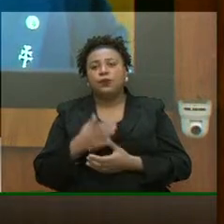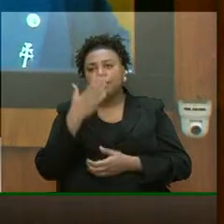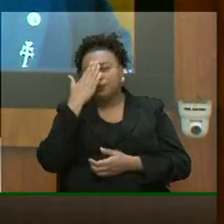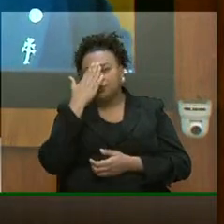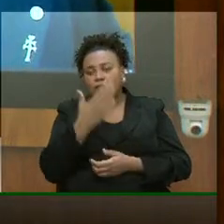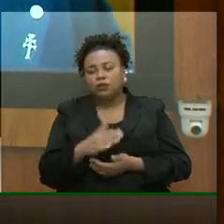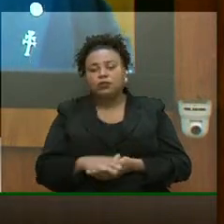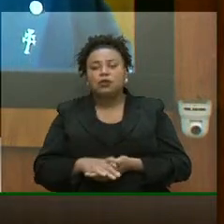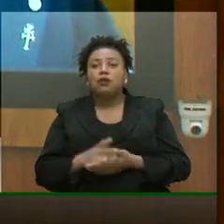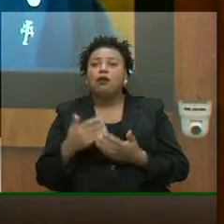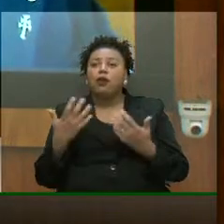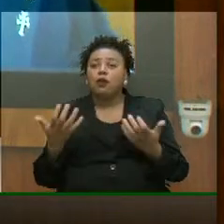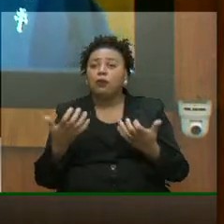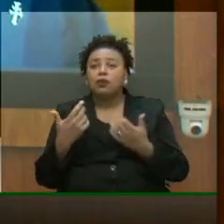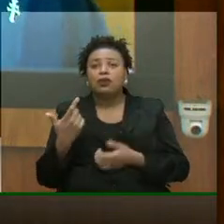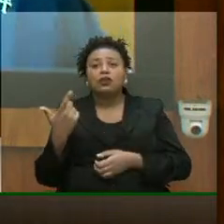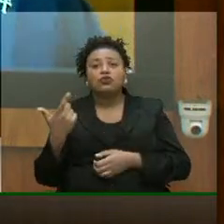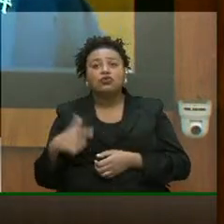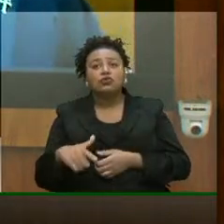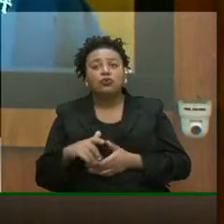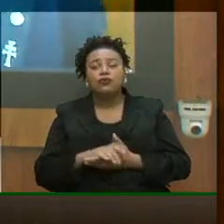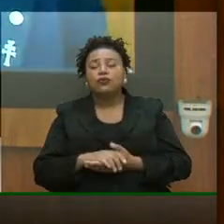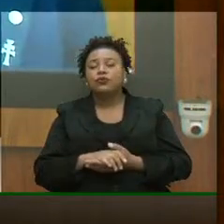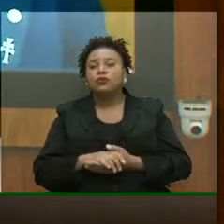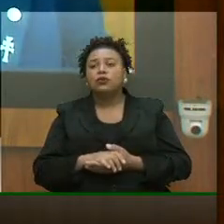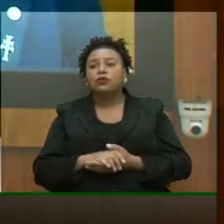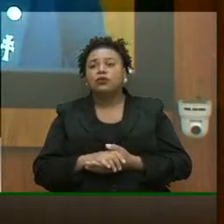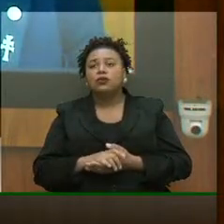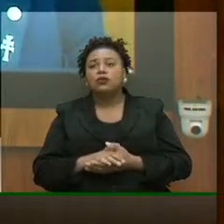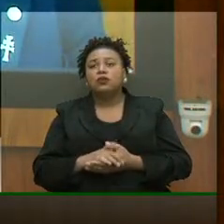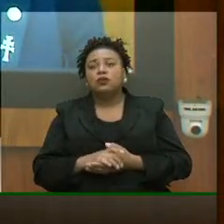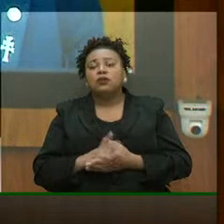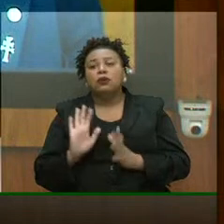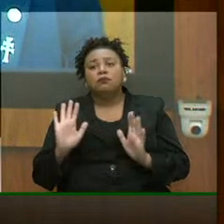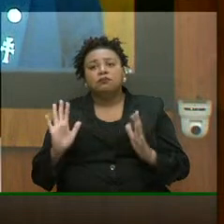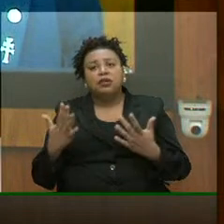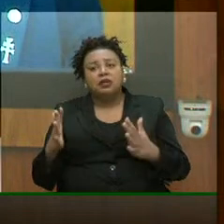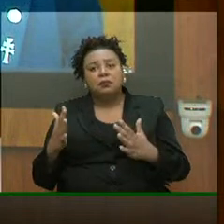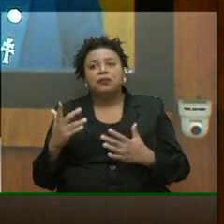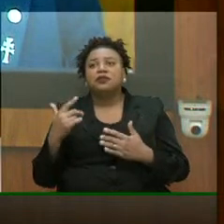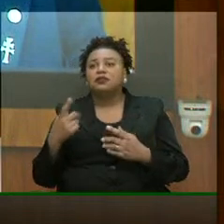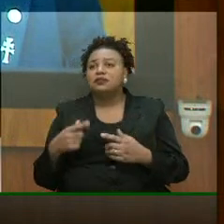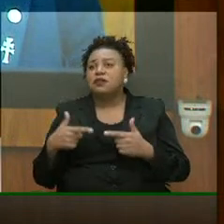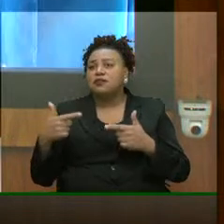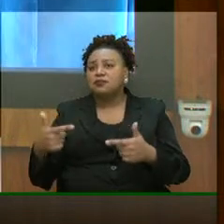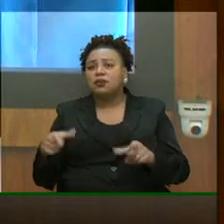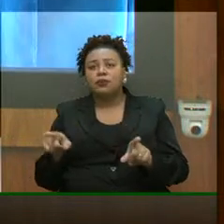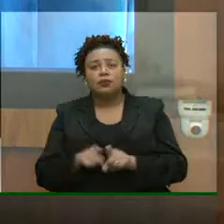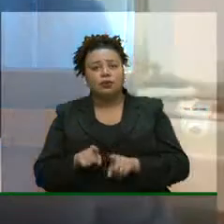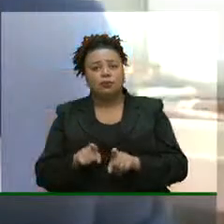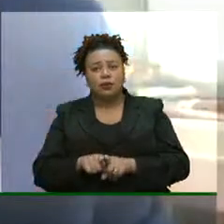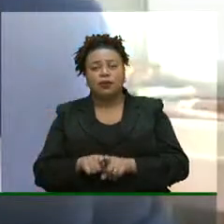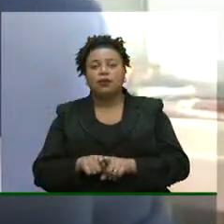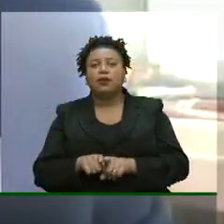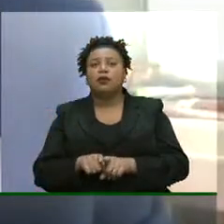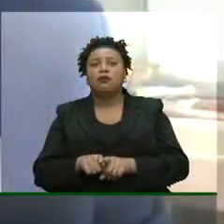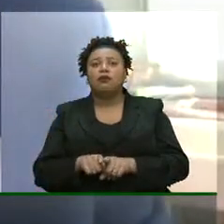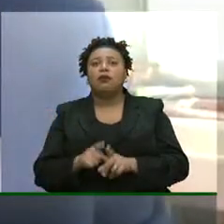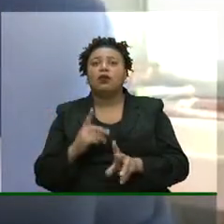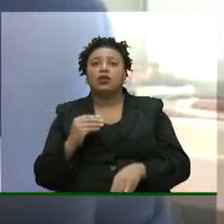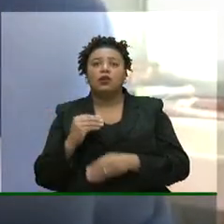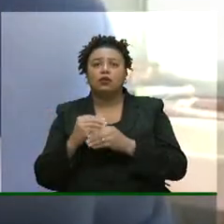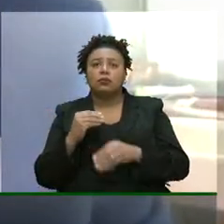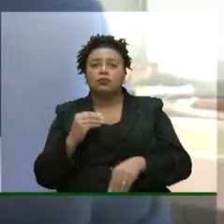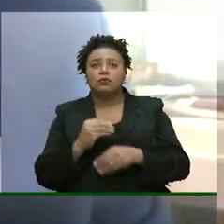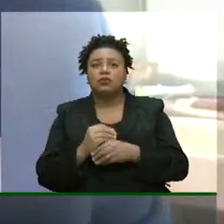obrigado. Eu queria, mais uma vez, corroborar essa iniciativa importantíssima que também